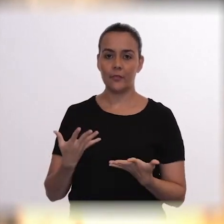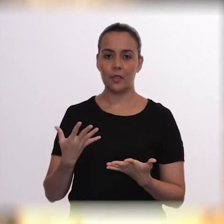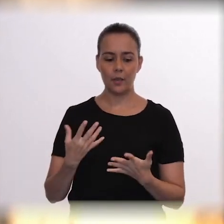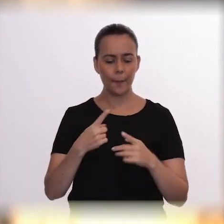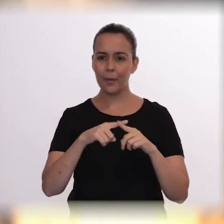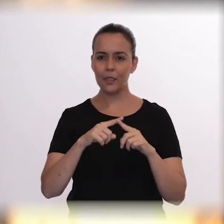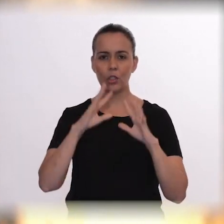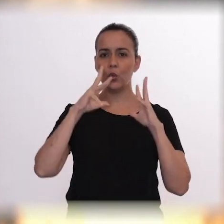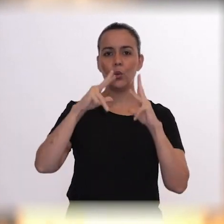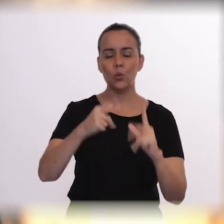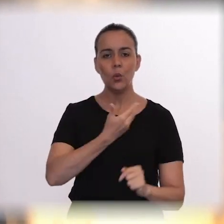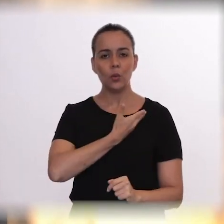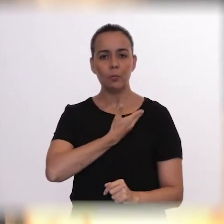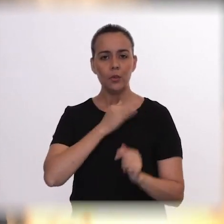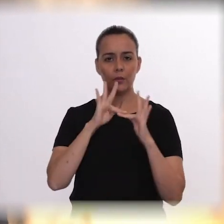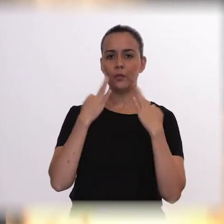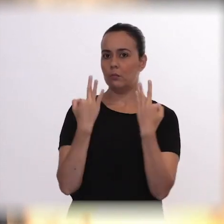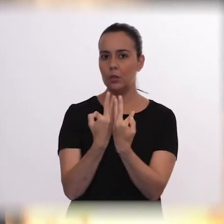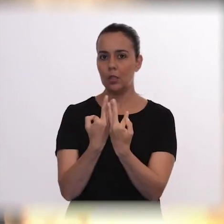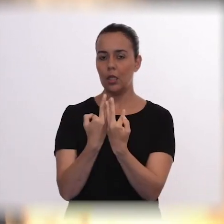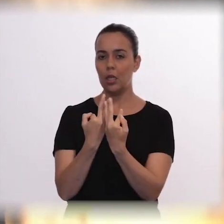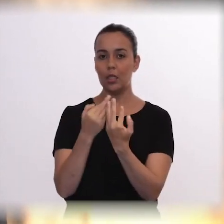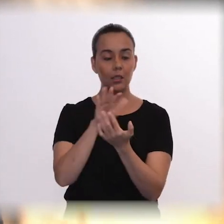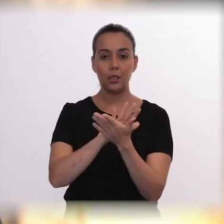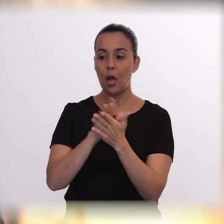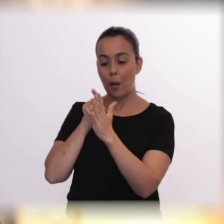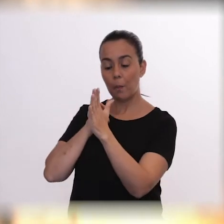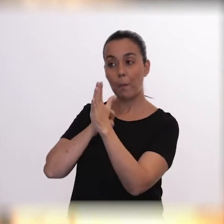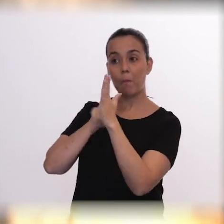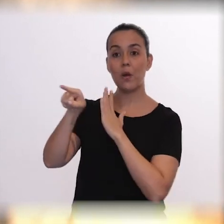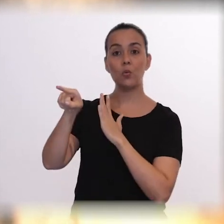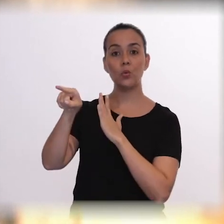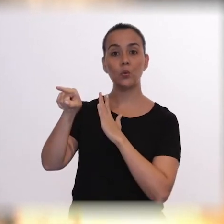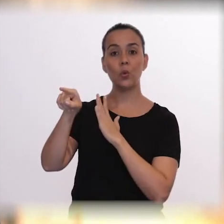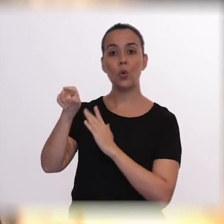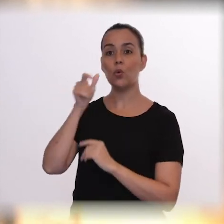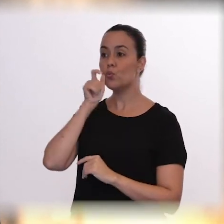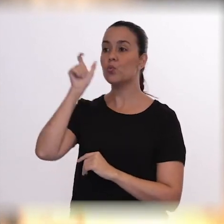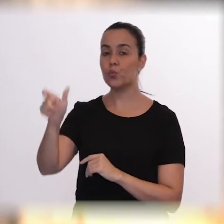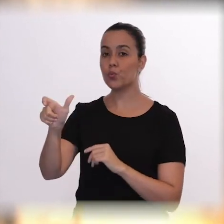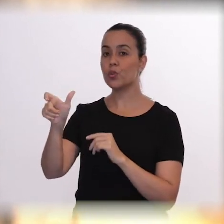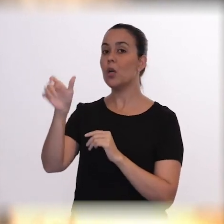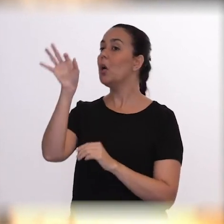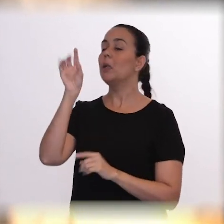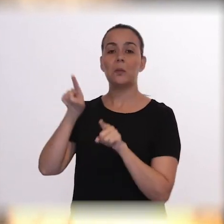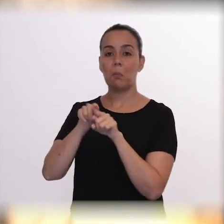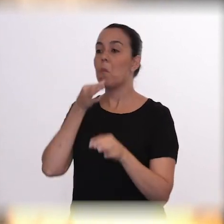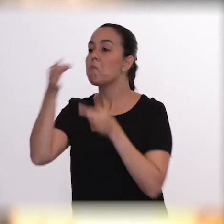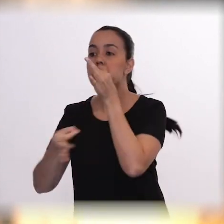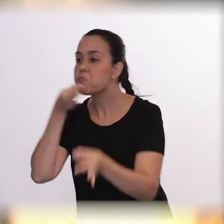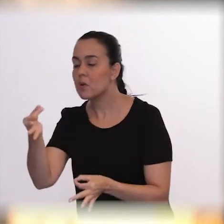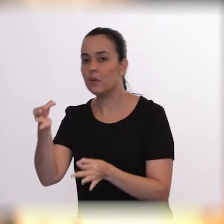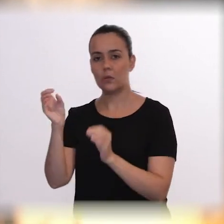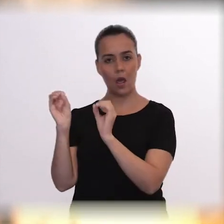Nenhum deles me questionava, nenhum deles me julgava, pelo menos não